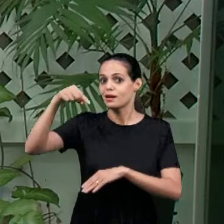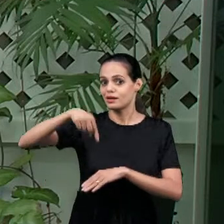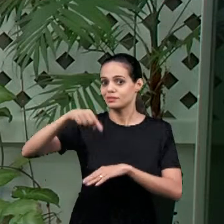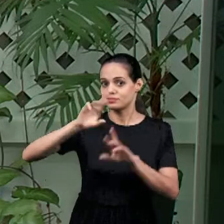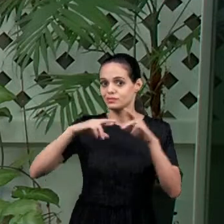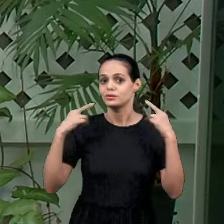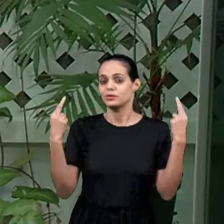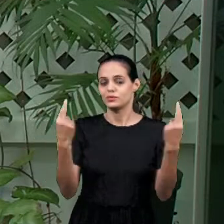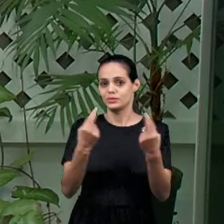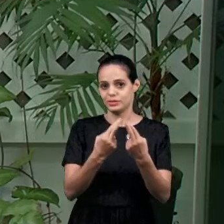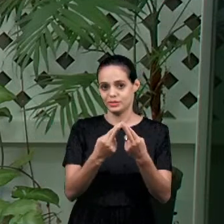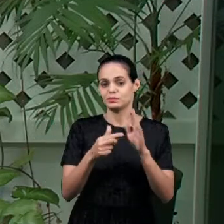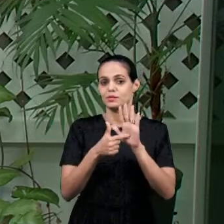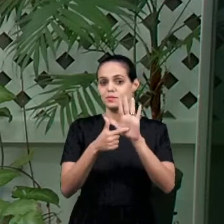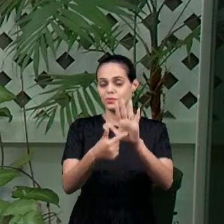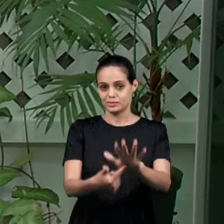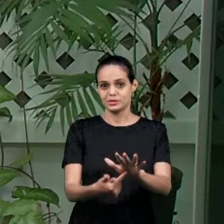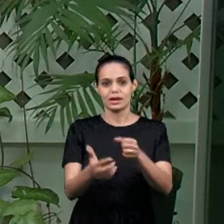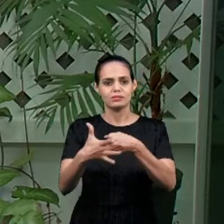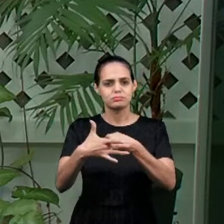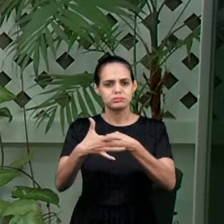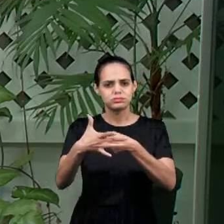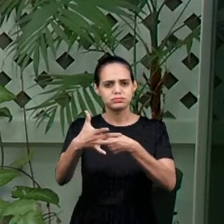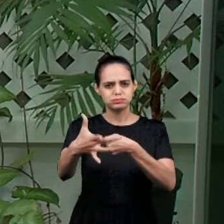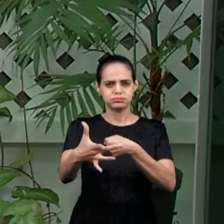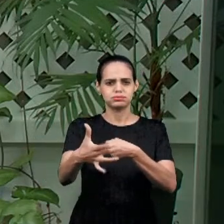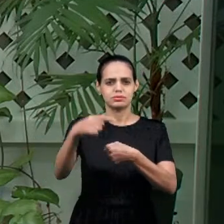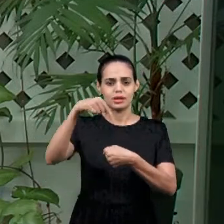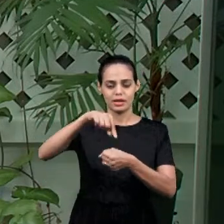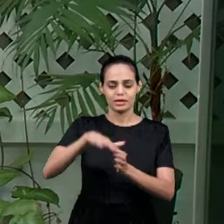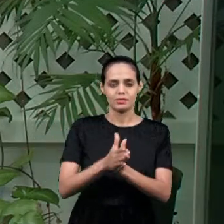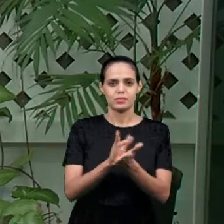Então, nós estamos vivendo esse tempo. O mundo está